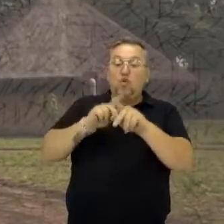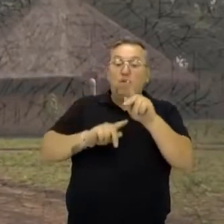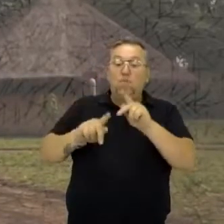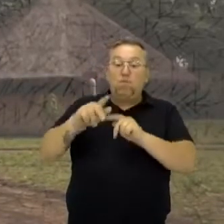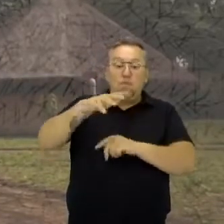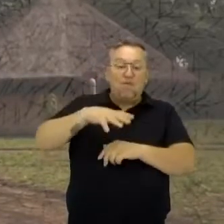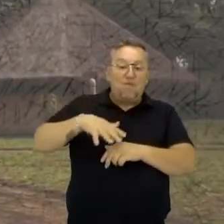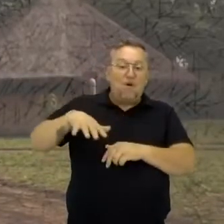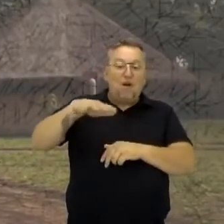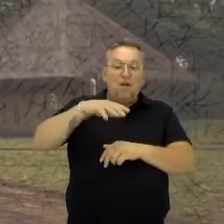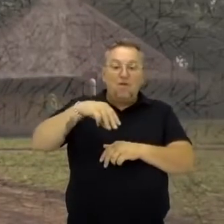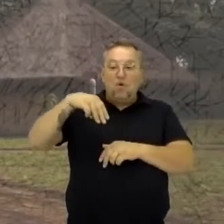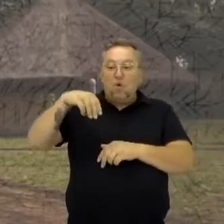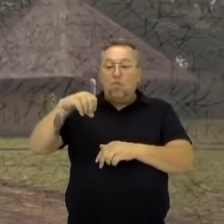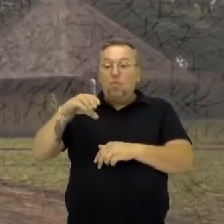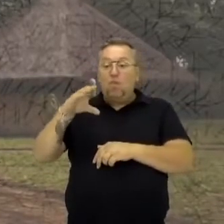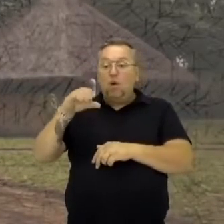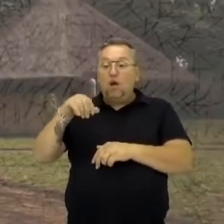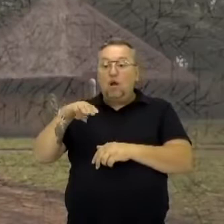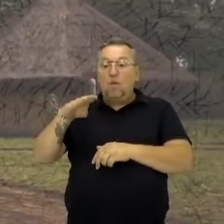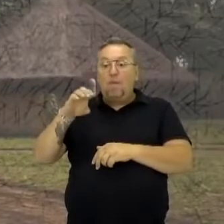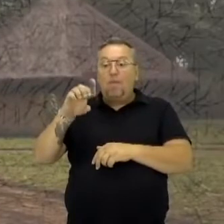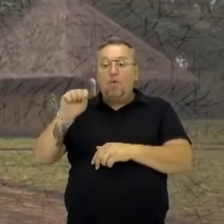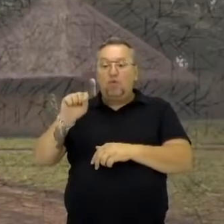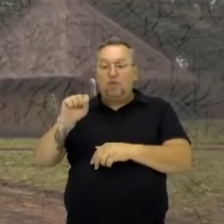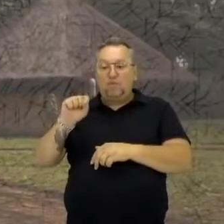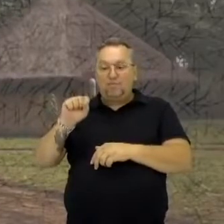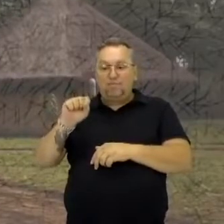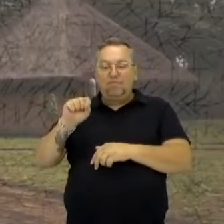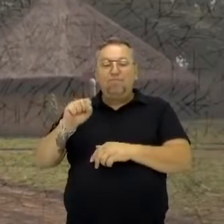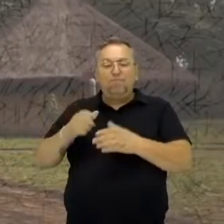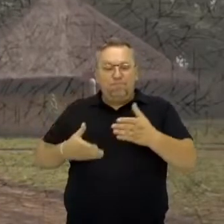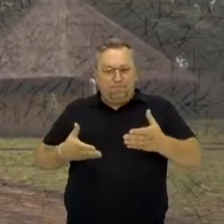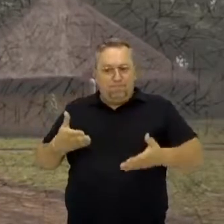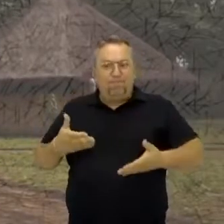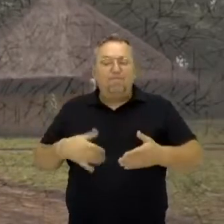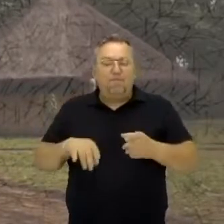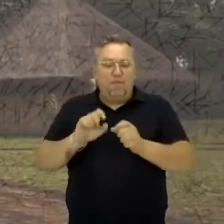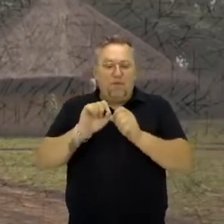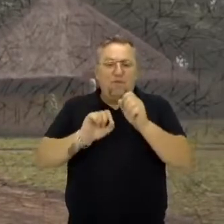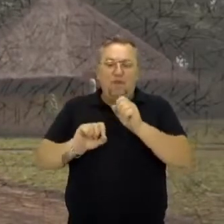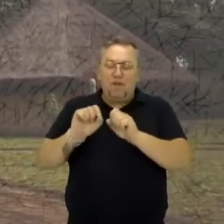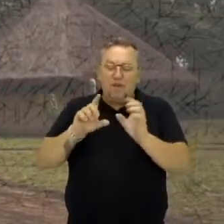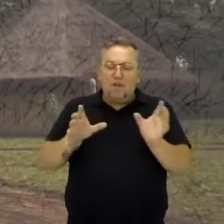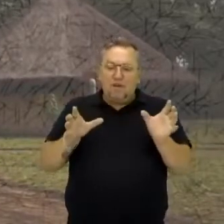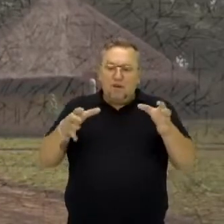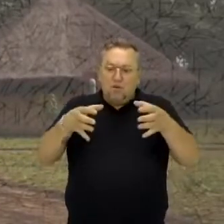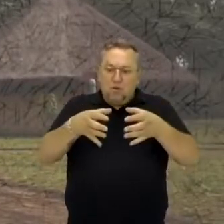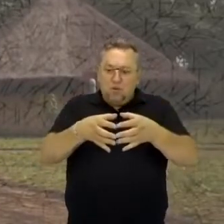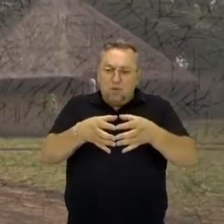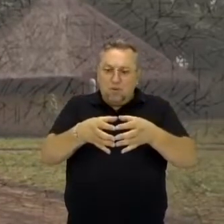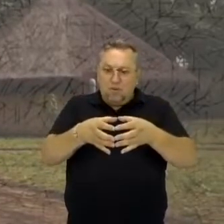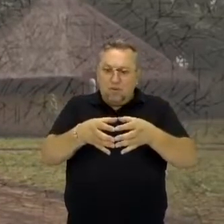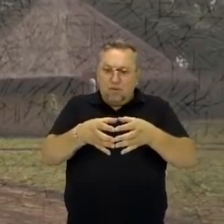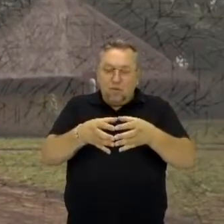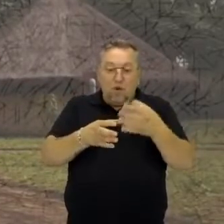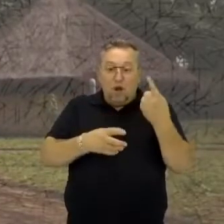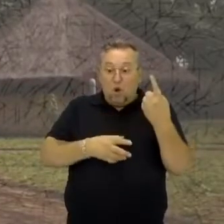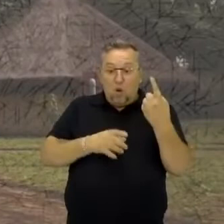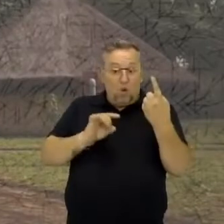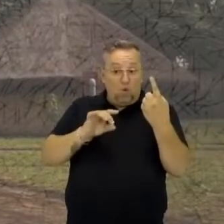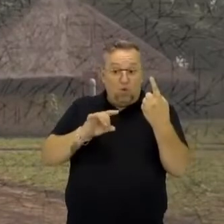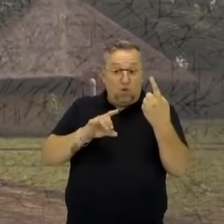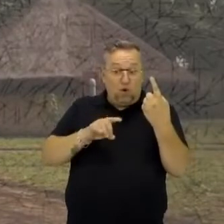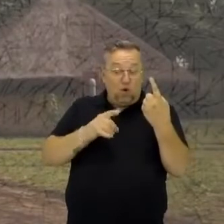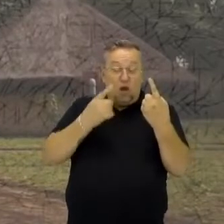povoados homocambos. Então, eram 12 povoados que formavam o quilombo dos Palmares. Então, não era um lugar só.